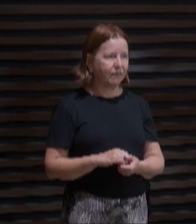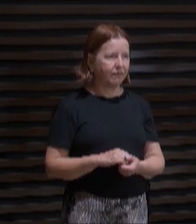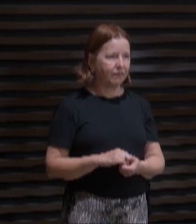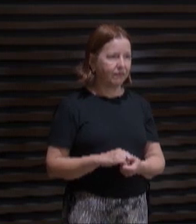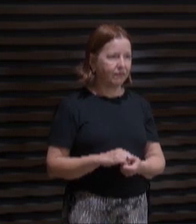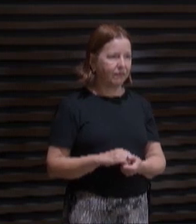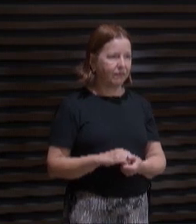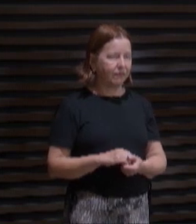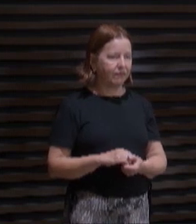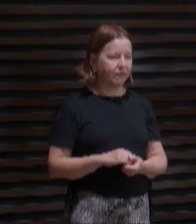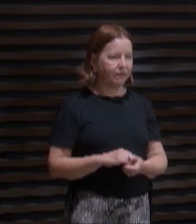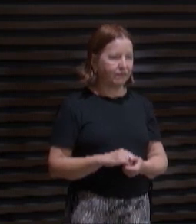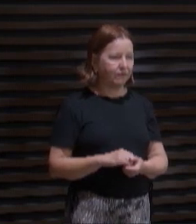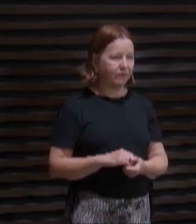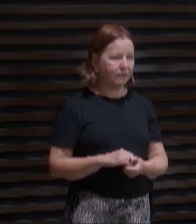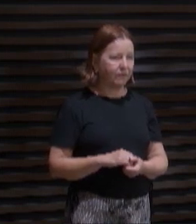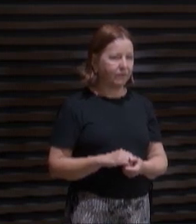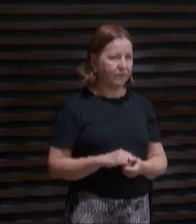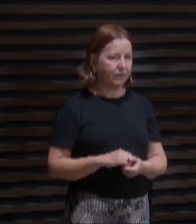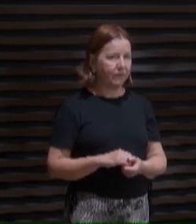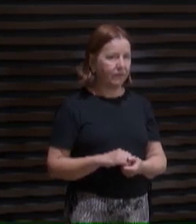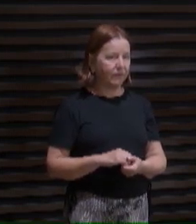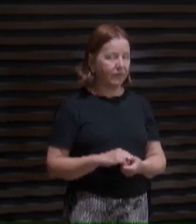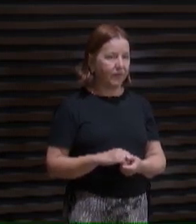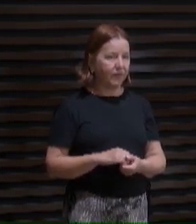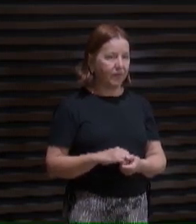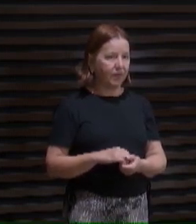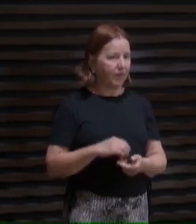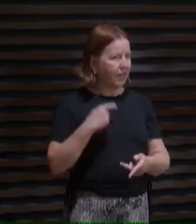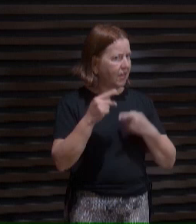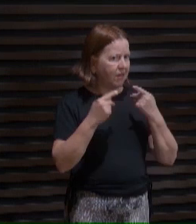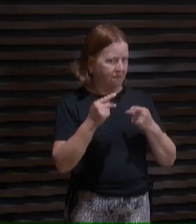Não era uma previsão de que o discípulo amado não morreria.